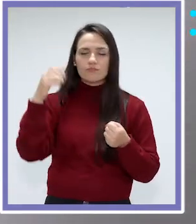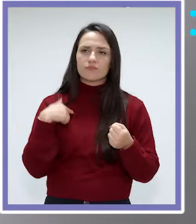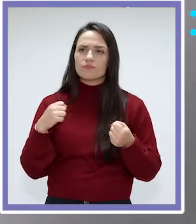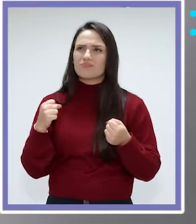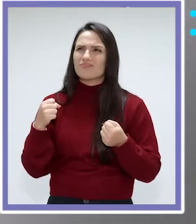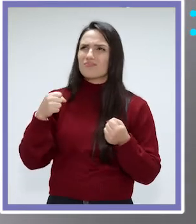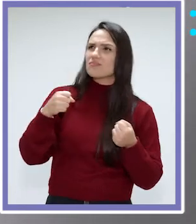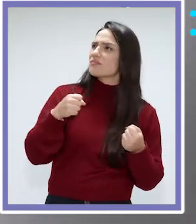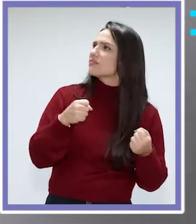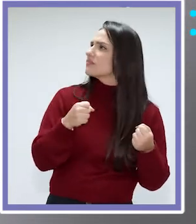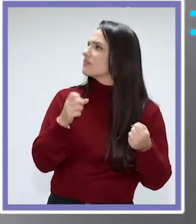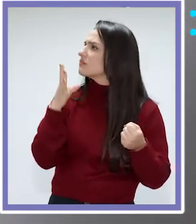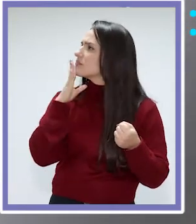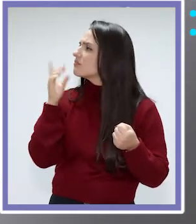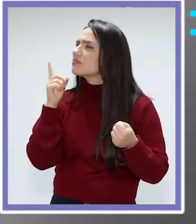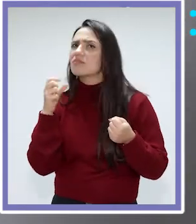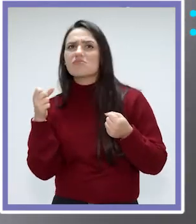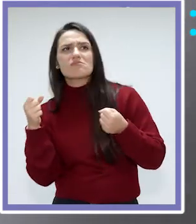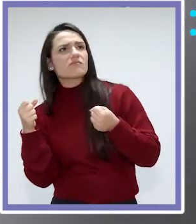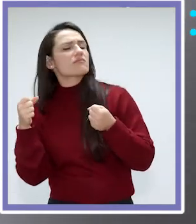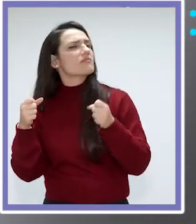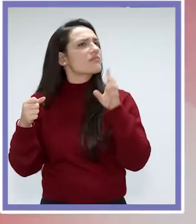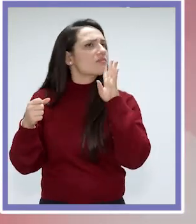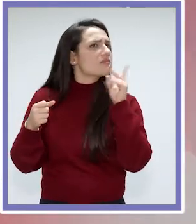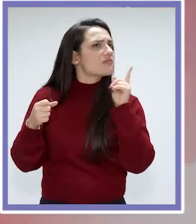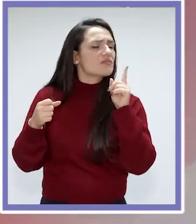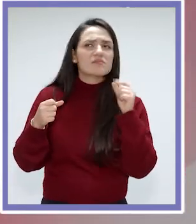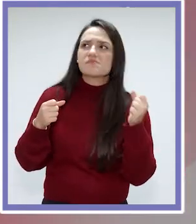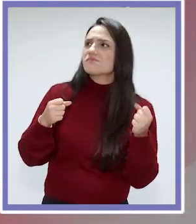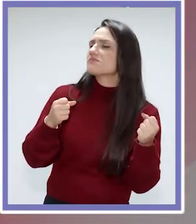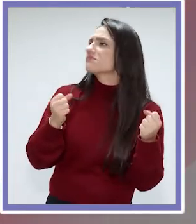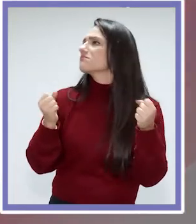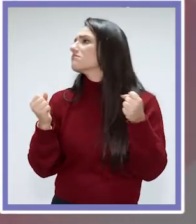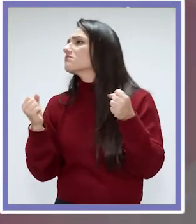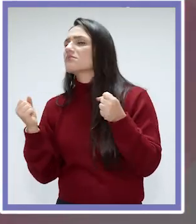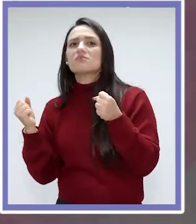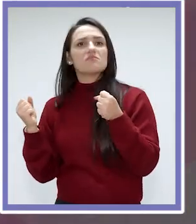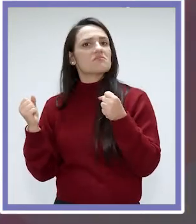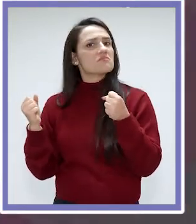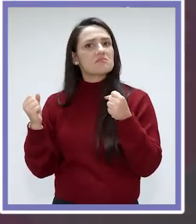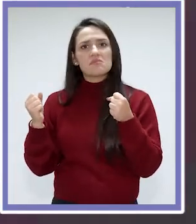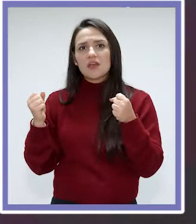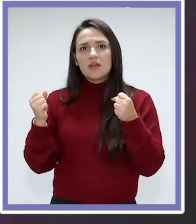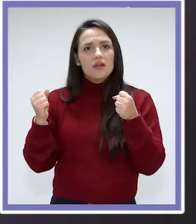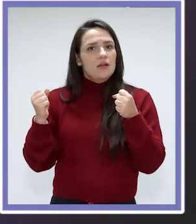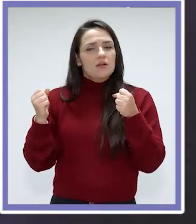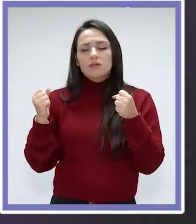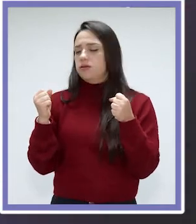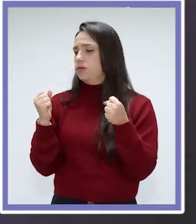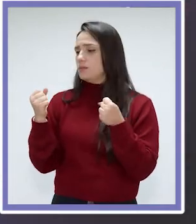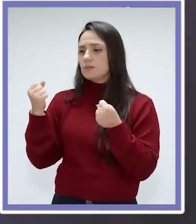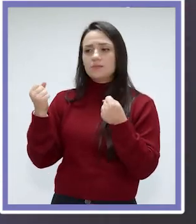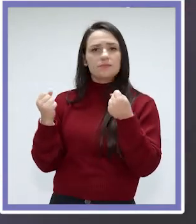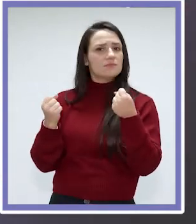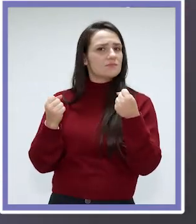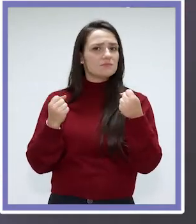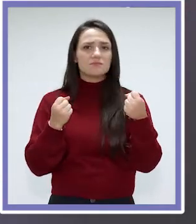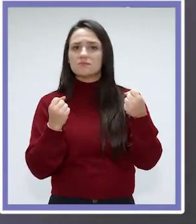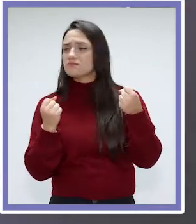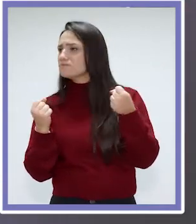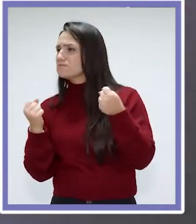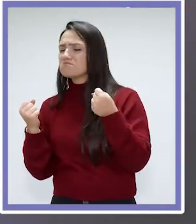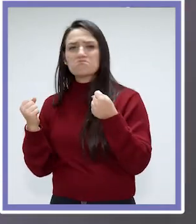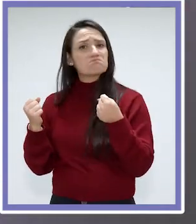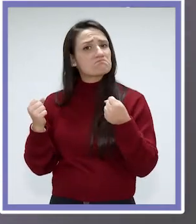esse território que quase a gente não conhecia, né? A gente conhece esse território, né, de outros lugares, muito mais longe, em termos turísticos,